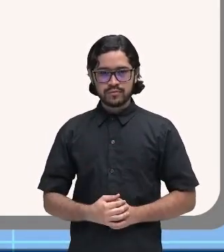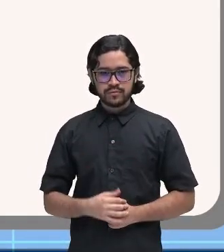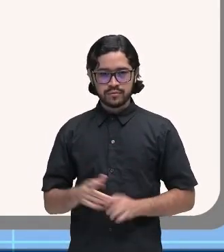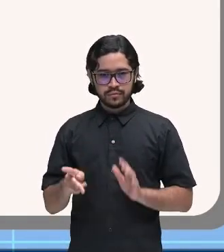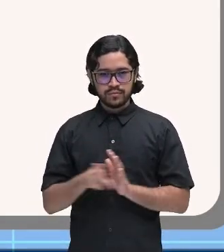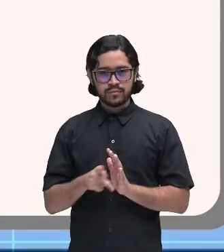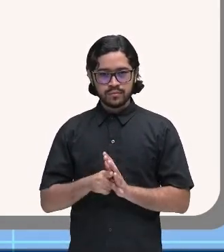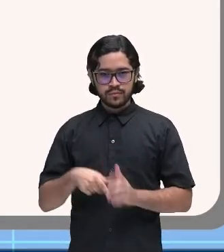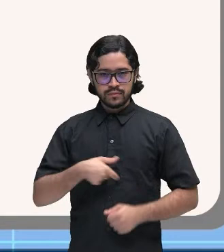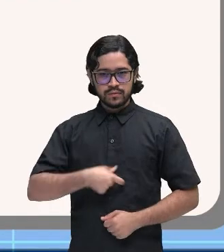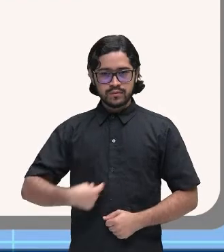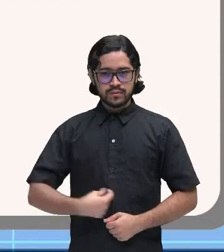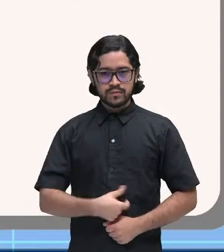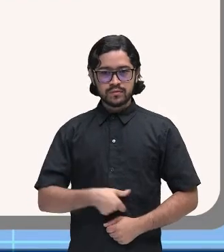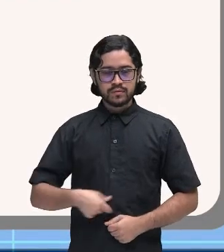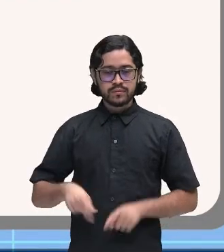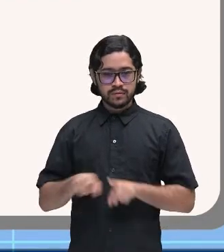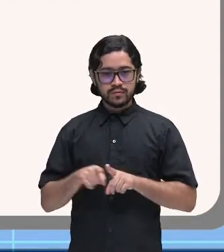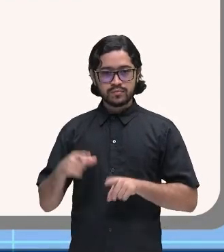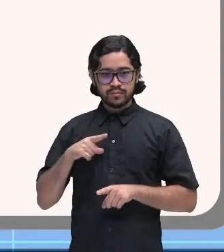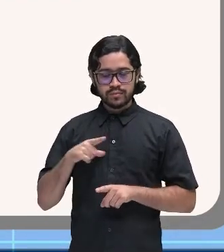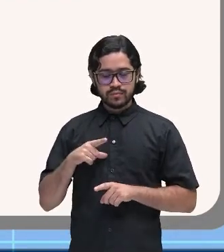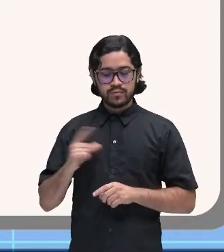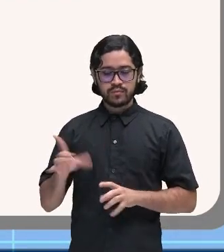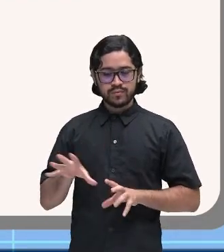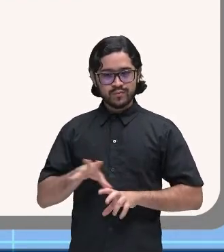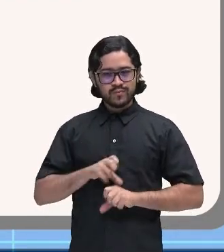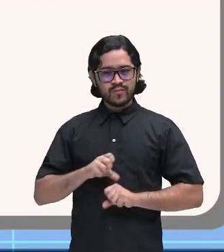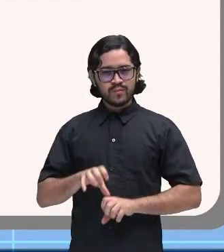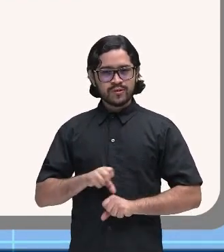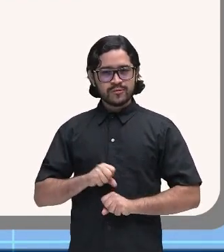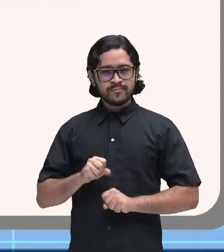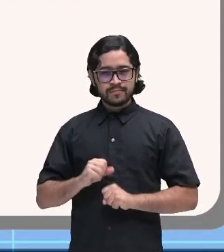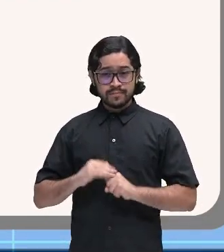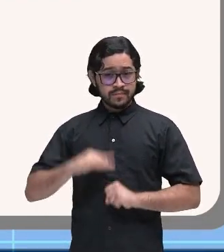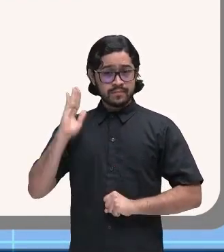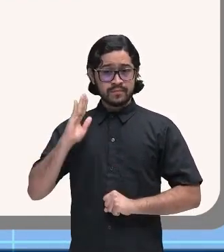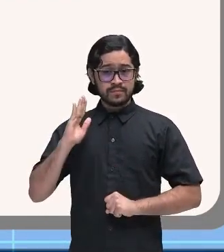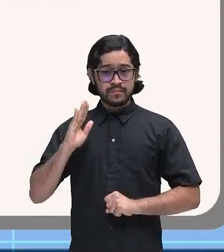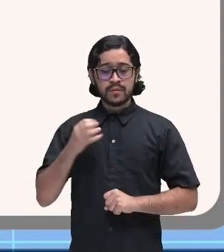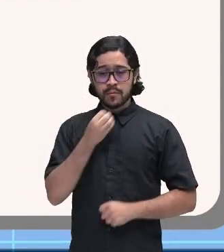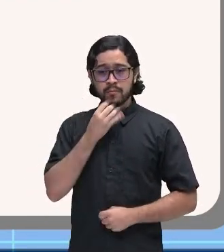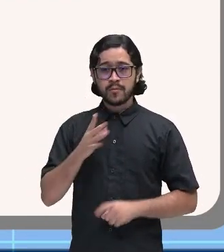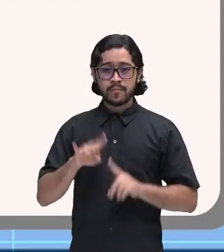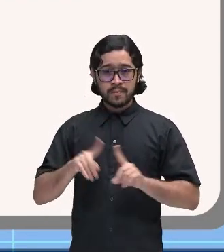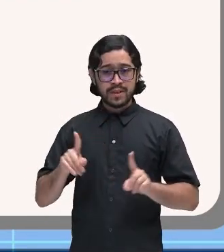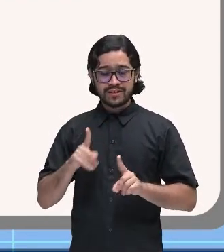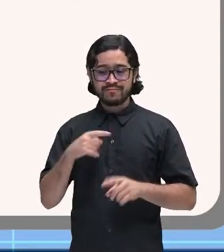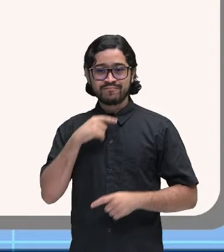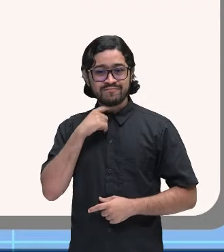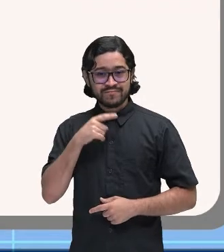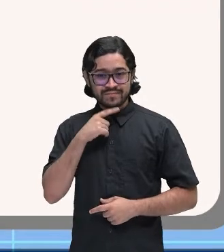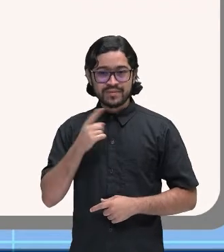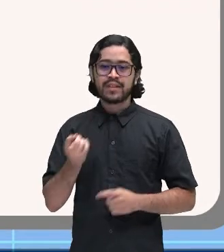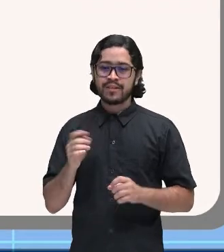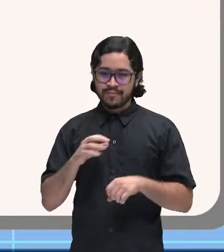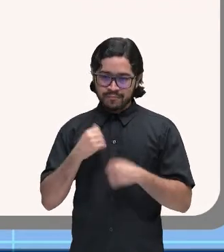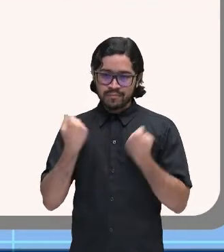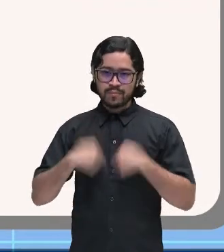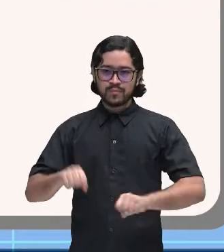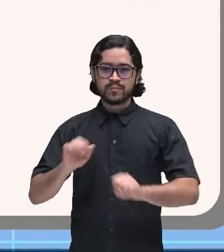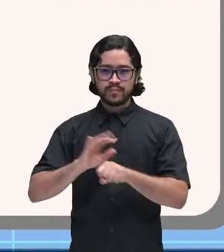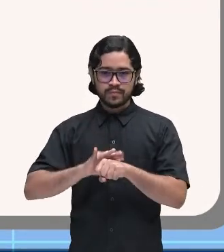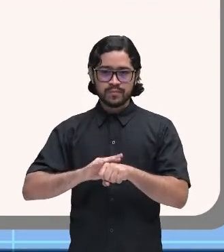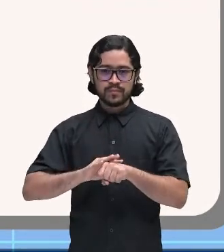favorece a maior absorção dos nutrientes. Isso é ótimo. O ruim é quando a gente perde essas vilosidades, que acontecem em algumas doenças,